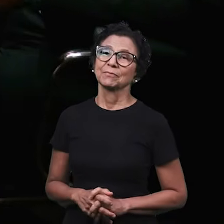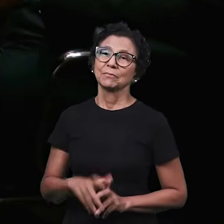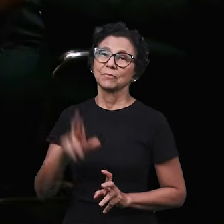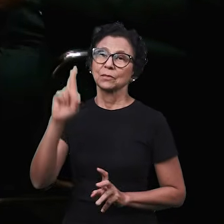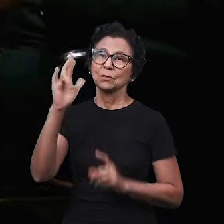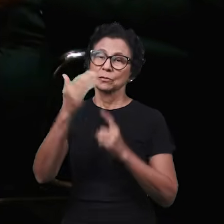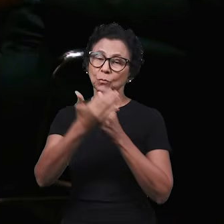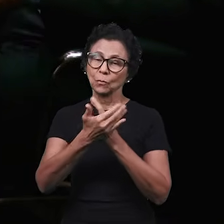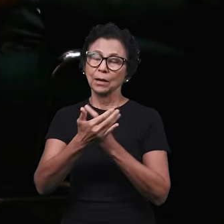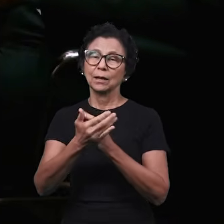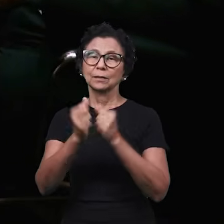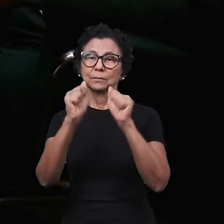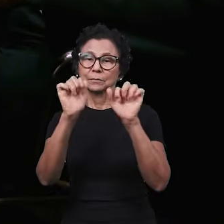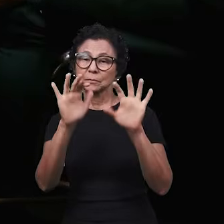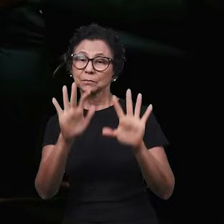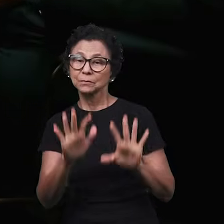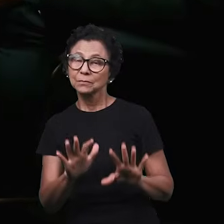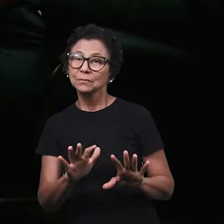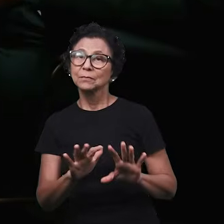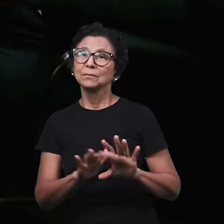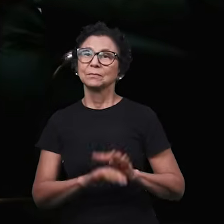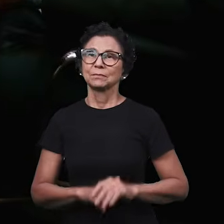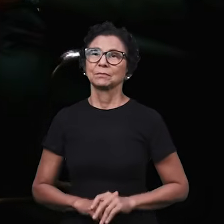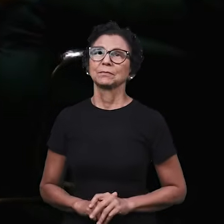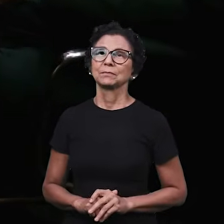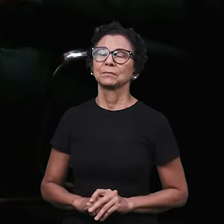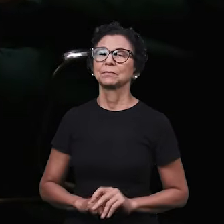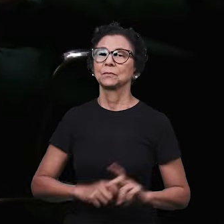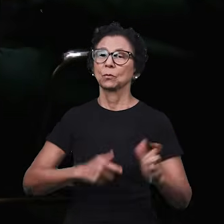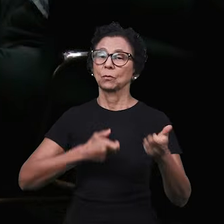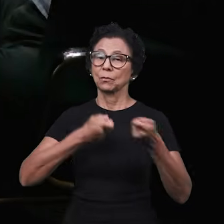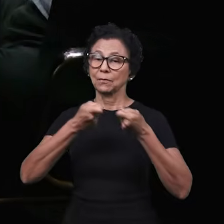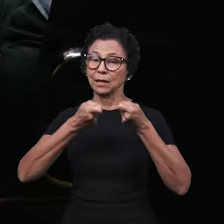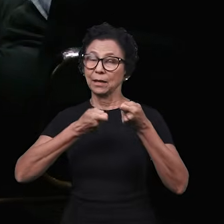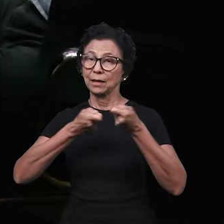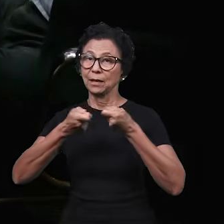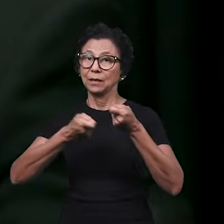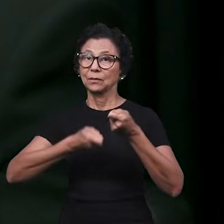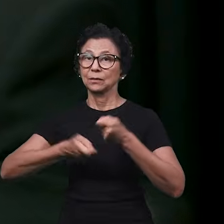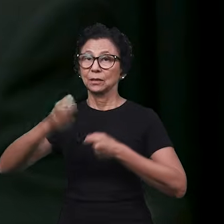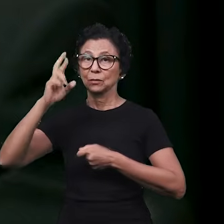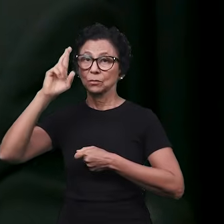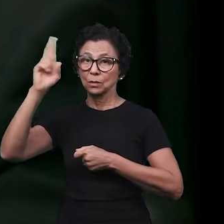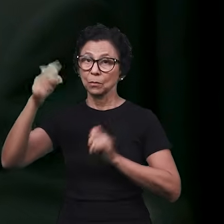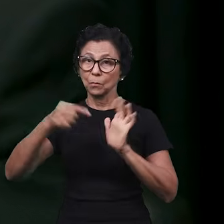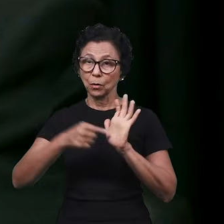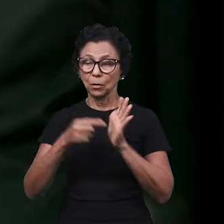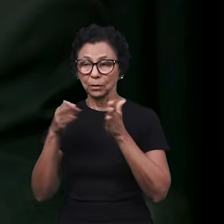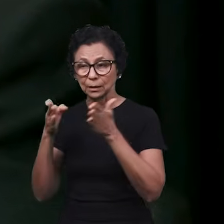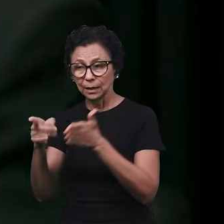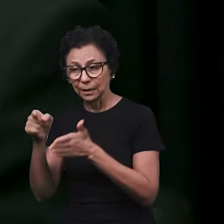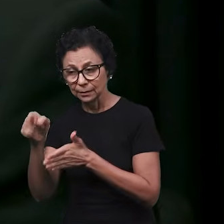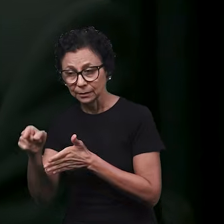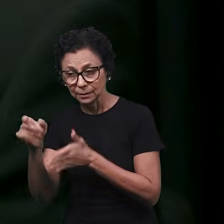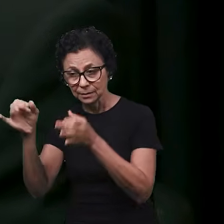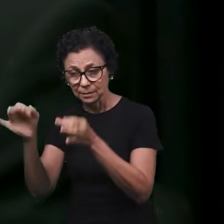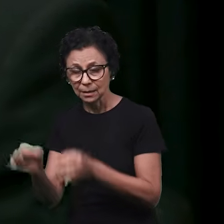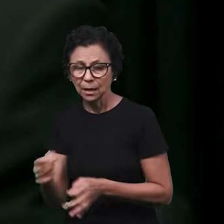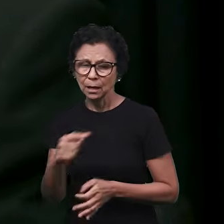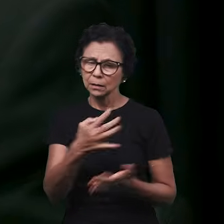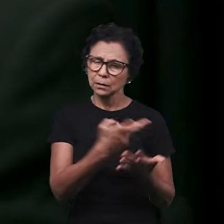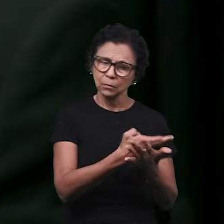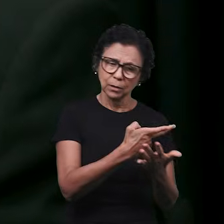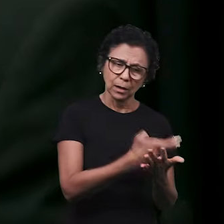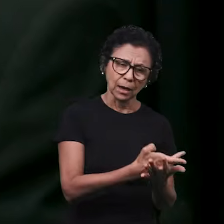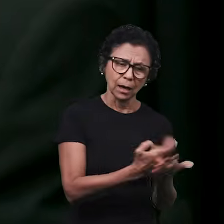eu te guarde, que eu te abençoe. A luz do Senhor, né? O governo, a direção para você não errar o caminho.